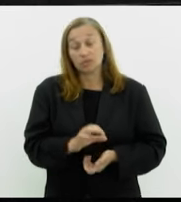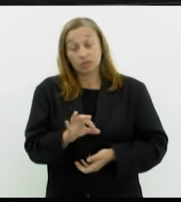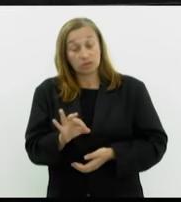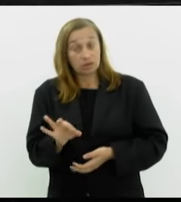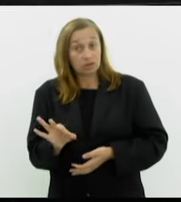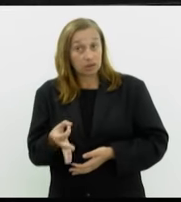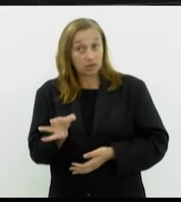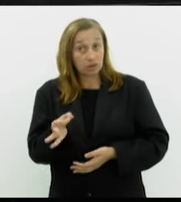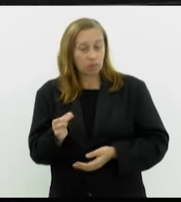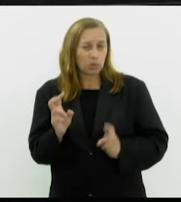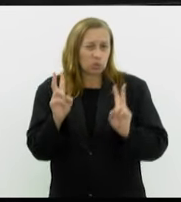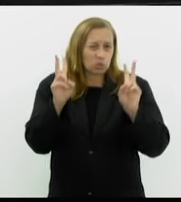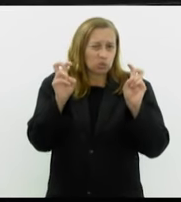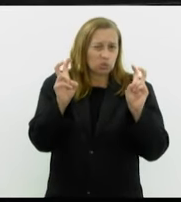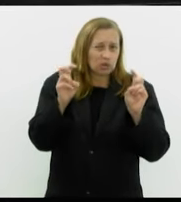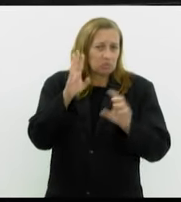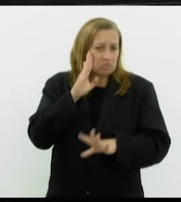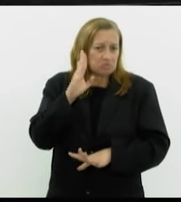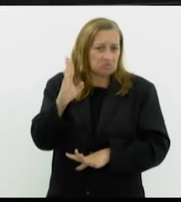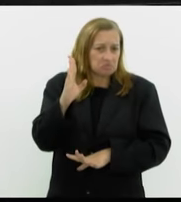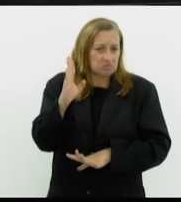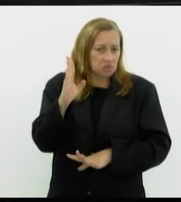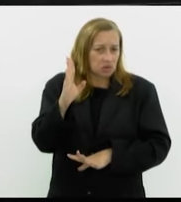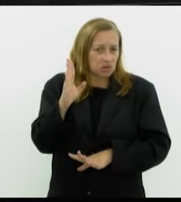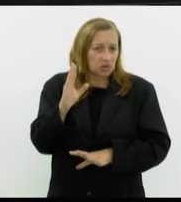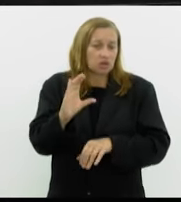evidentemente que o tema central são as constitucionalidades.